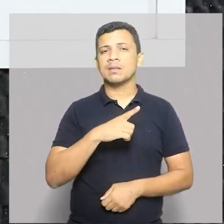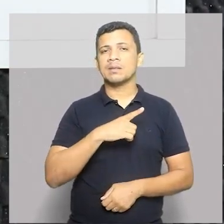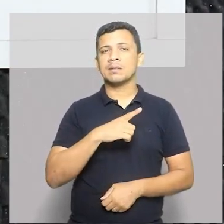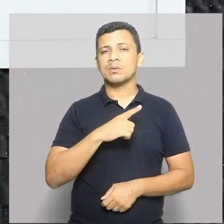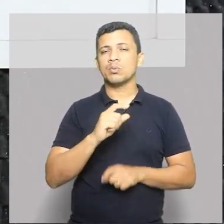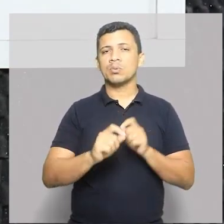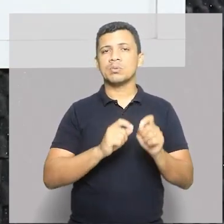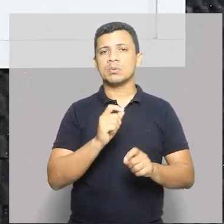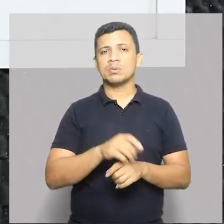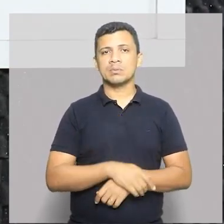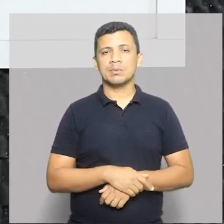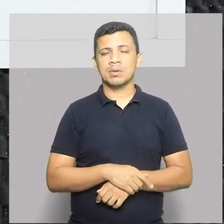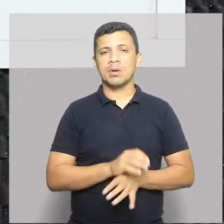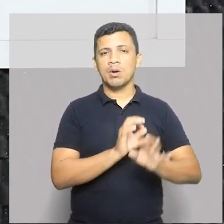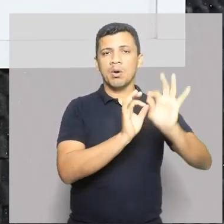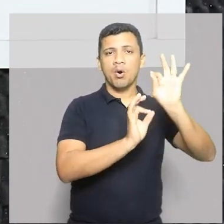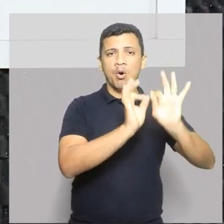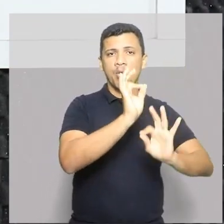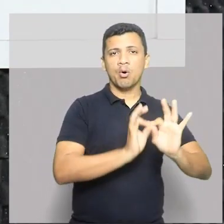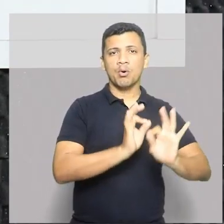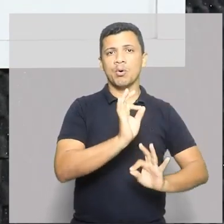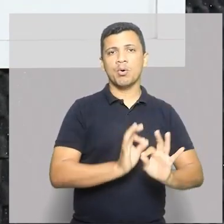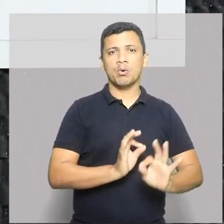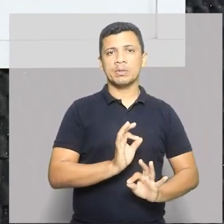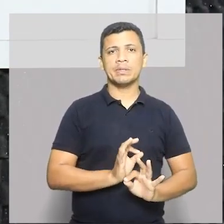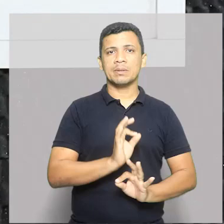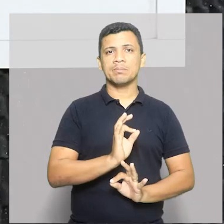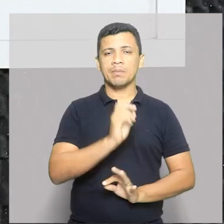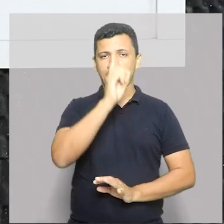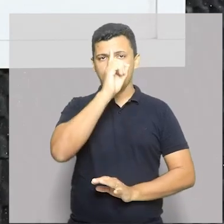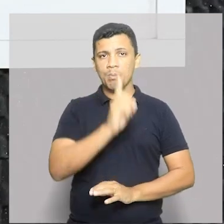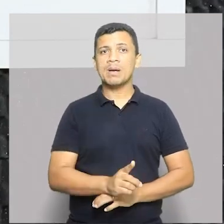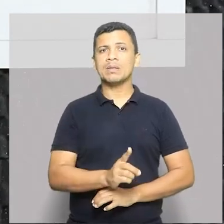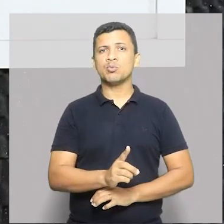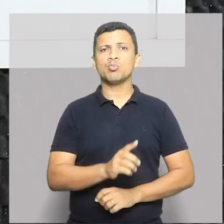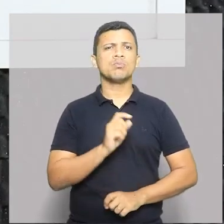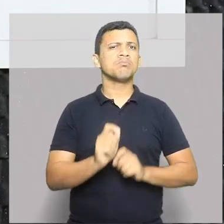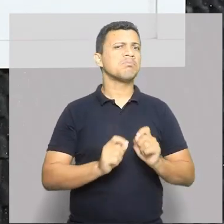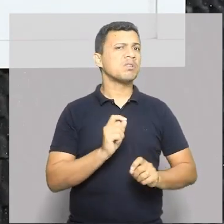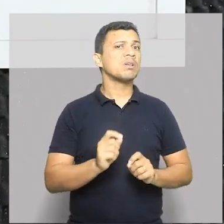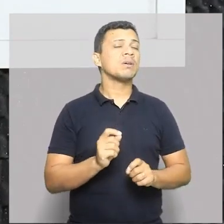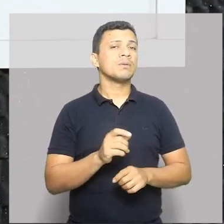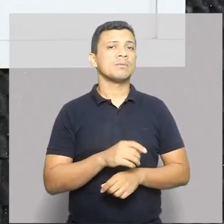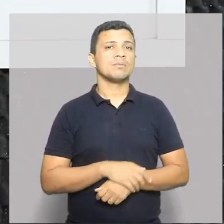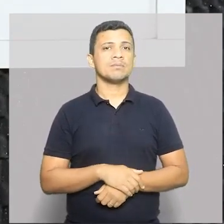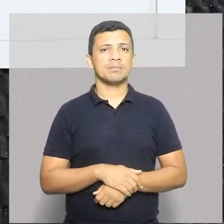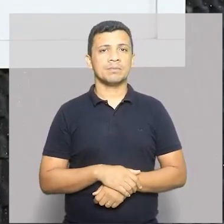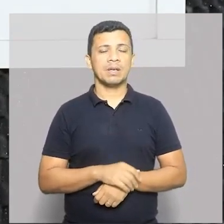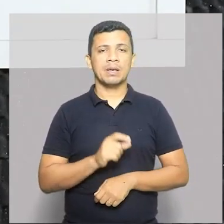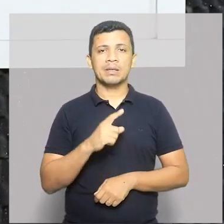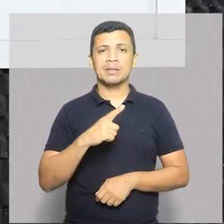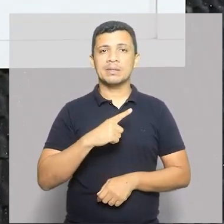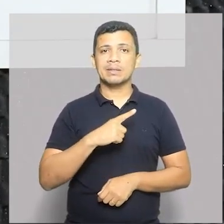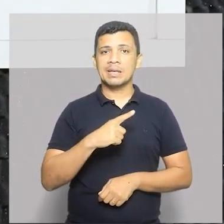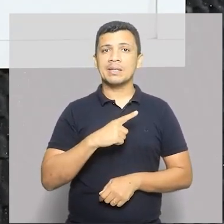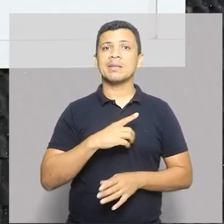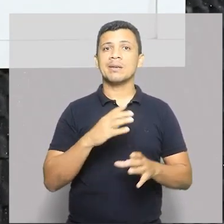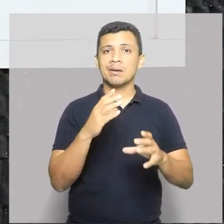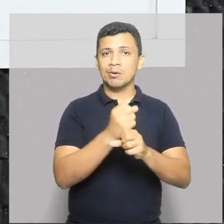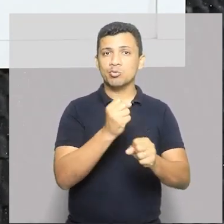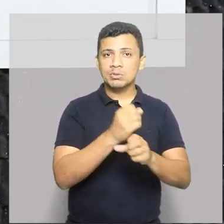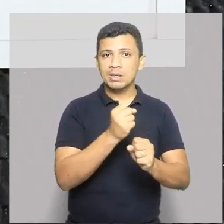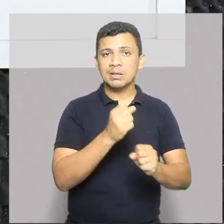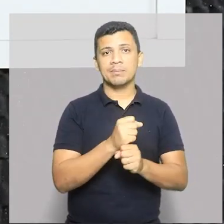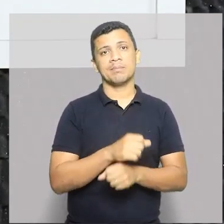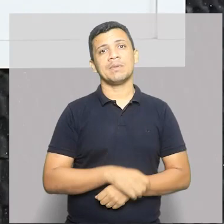trabalham com ordem de comando. O que é a ordem de comando? Deixa eu te explicar. É aquilo que tu tem que calcular, é